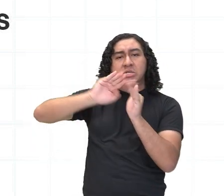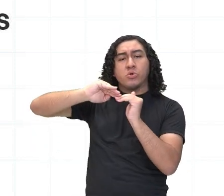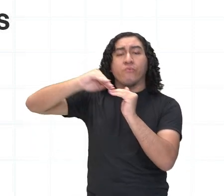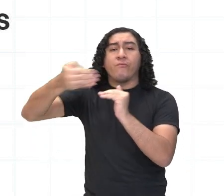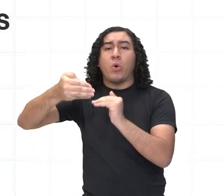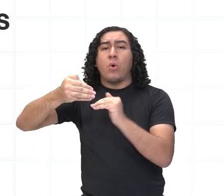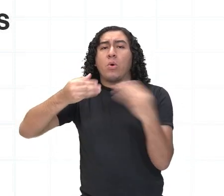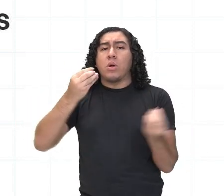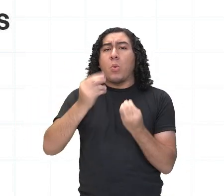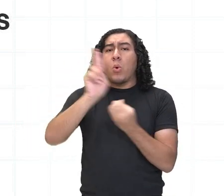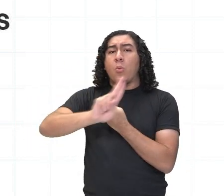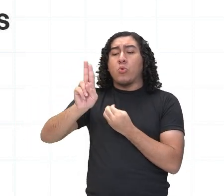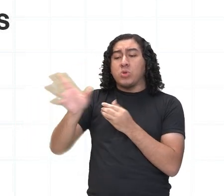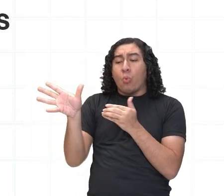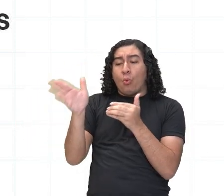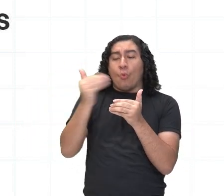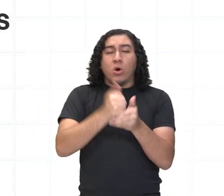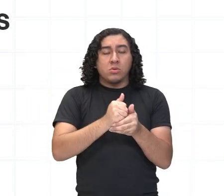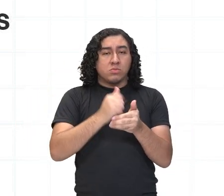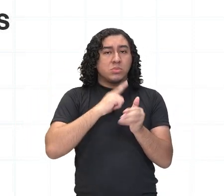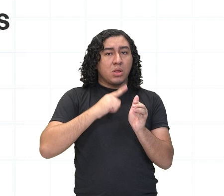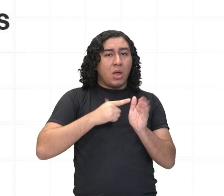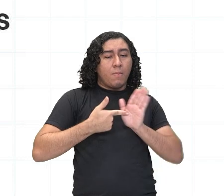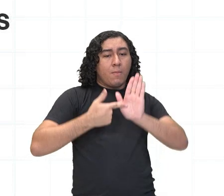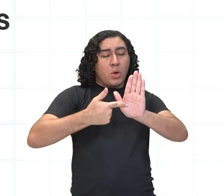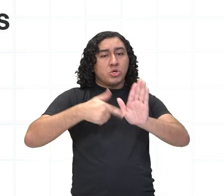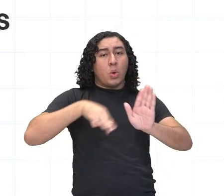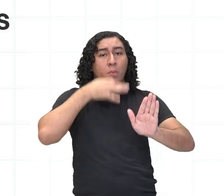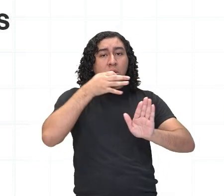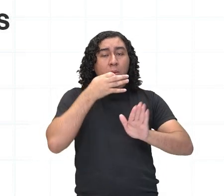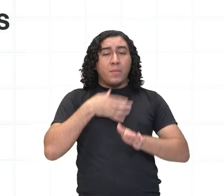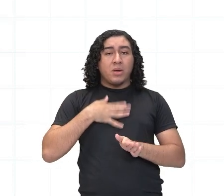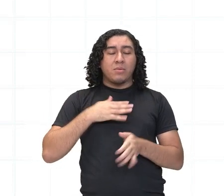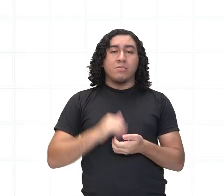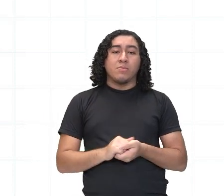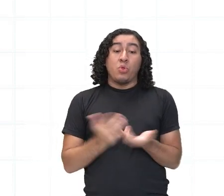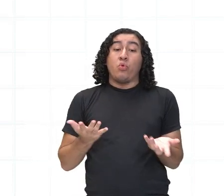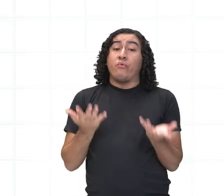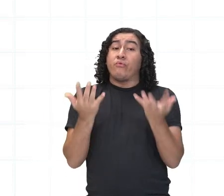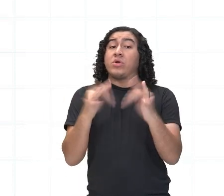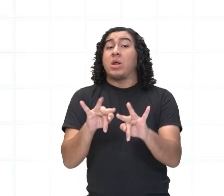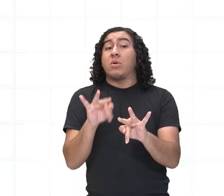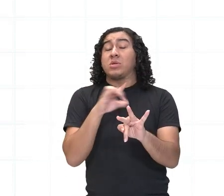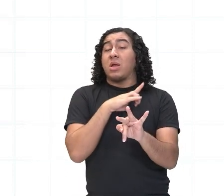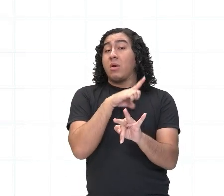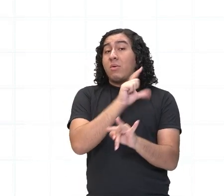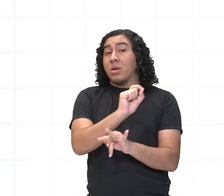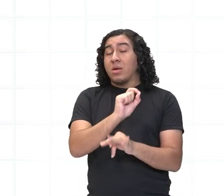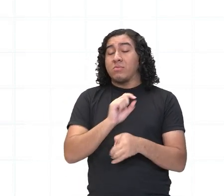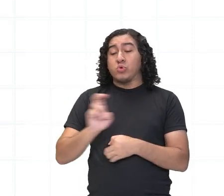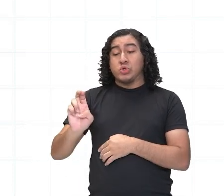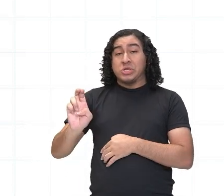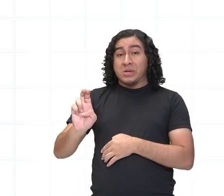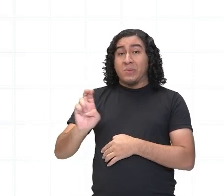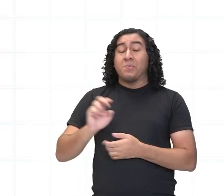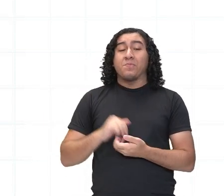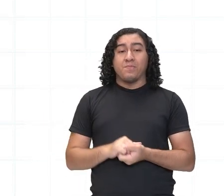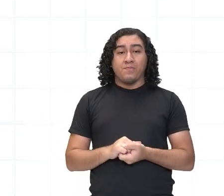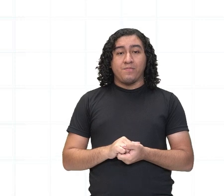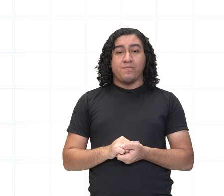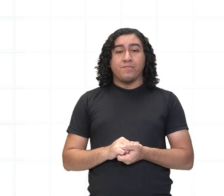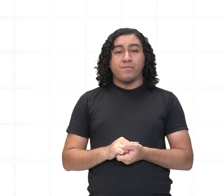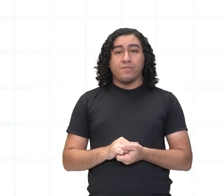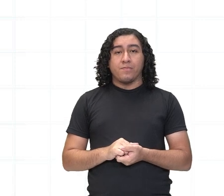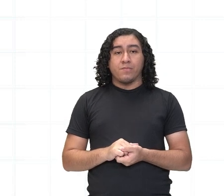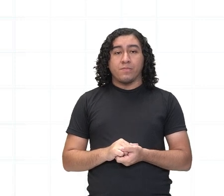O que eu vou utilizar para defender a minha opinião? E, por fim, o elemento número 5. Prepare a